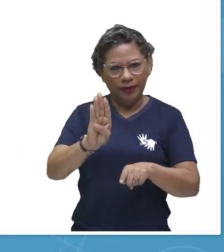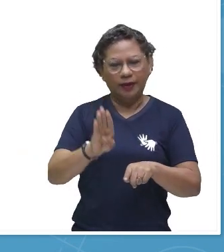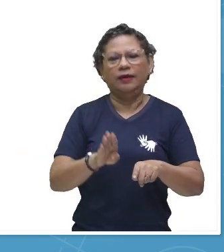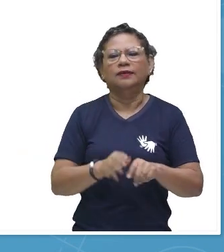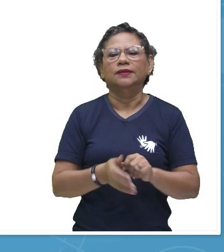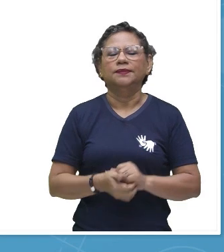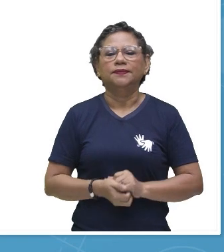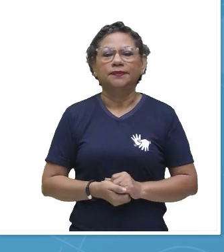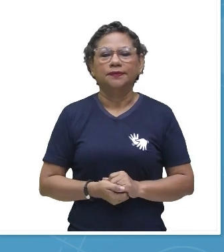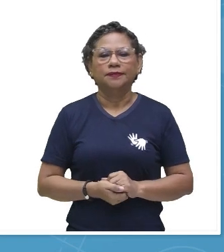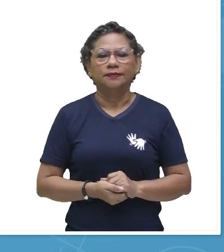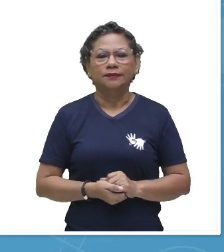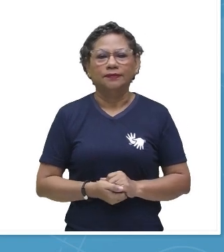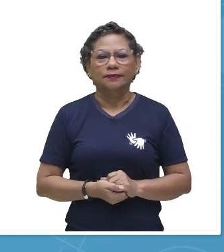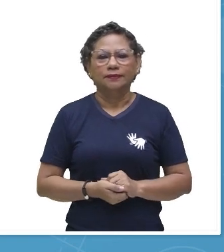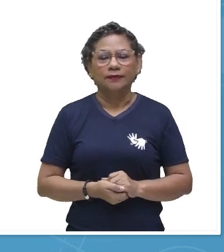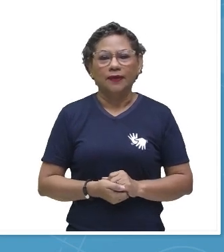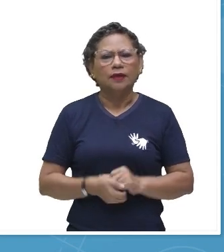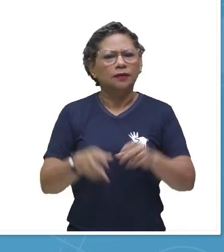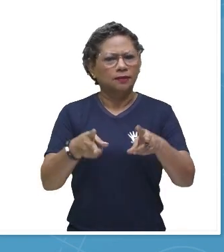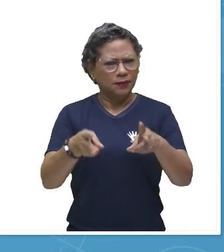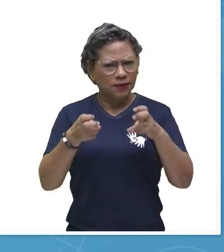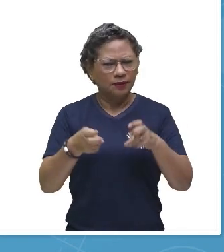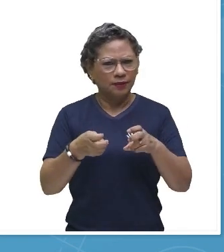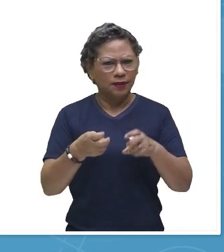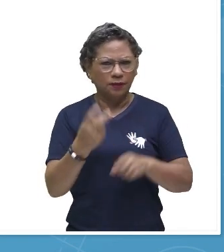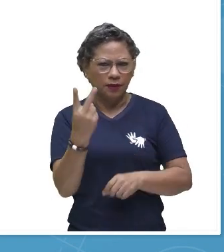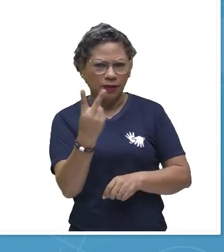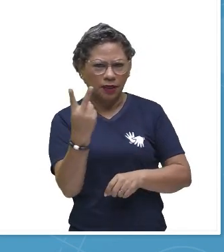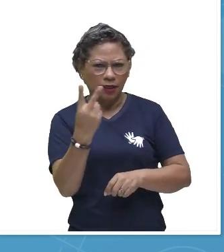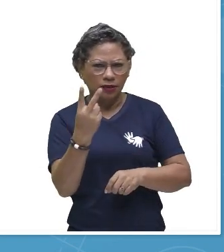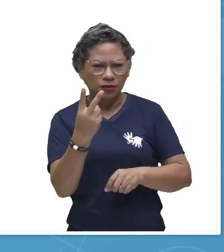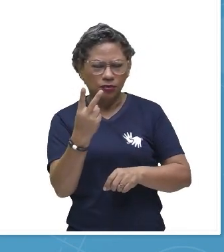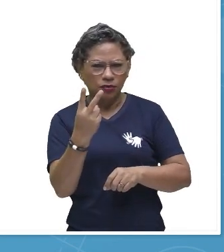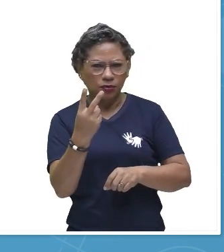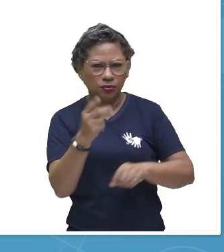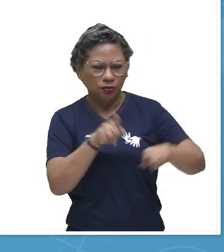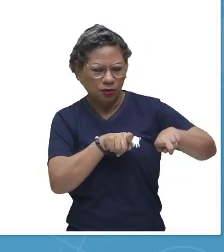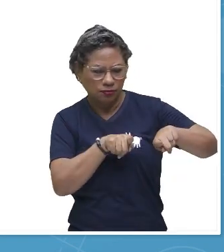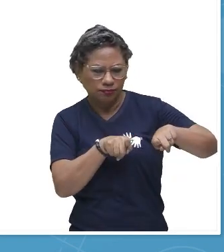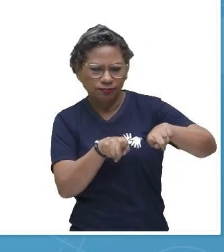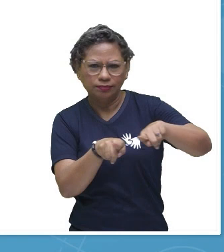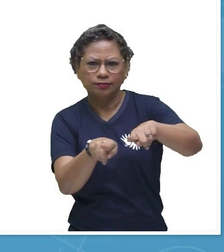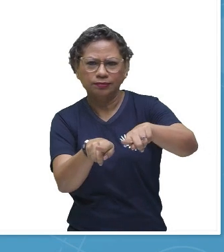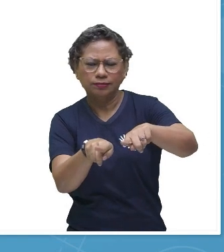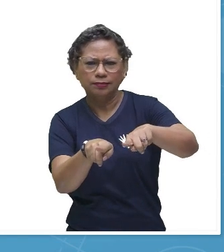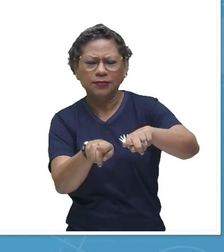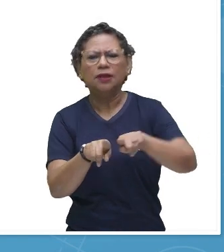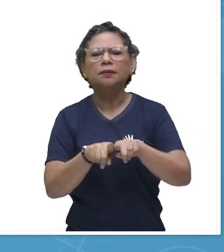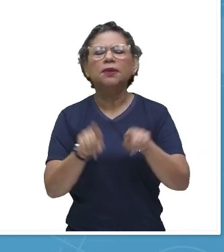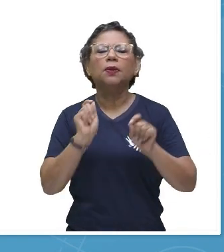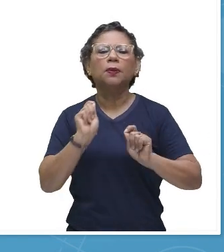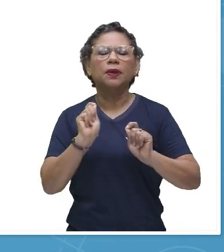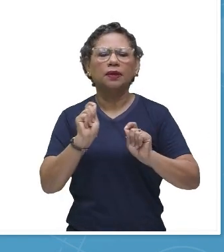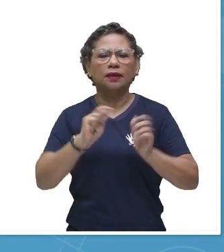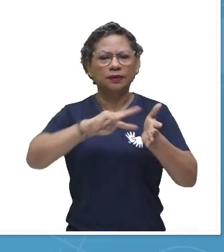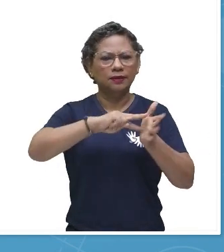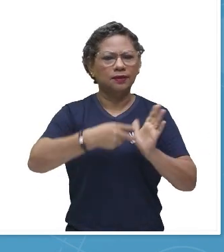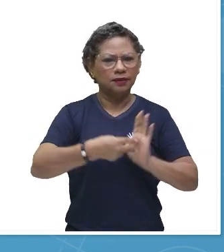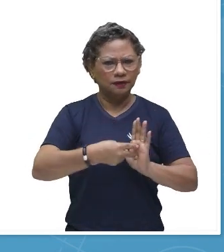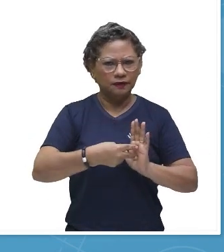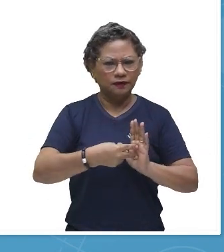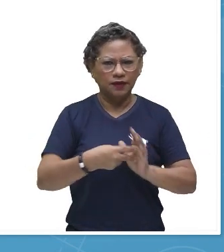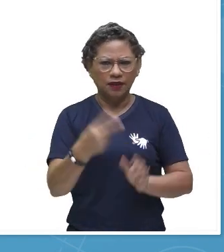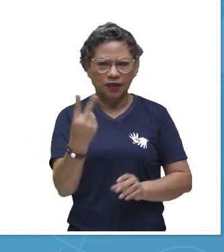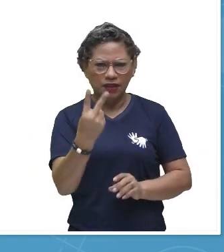gente tem que elas são retas paralelas. Mas o que significa serem retas paralelas? Significa